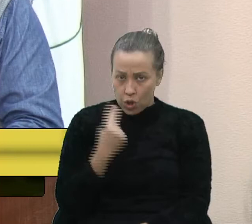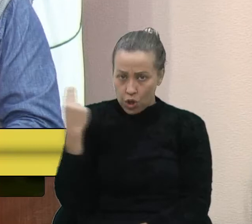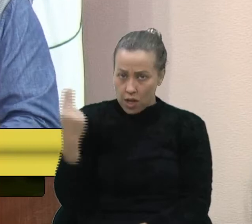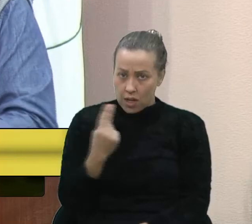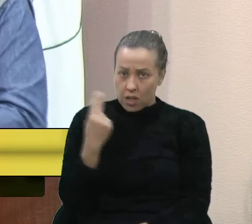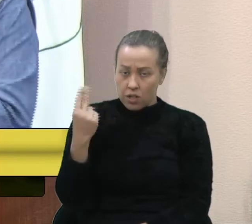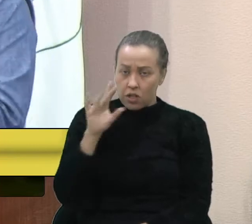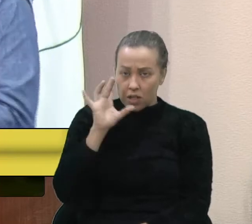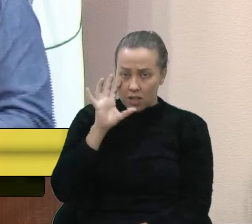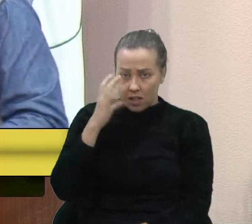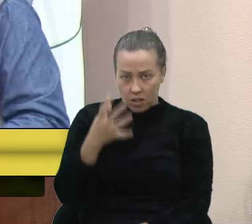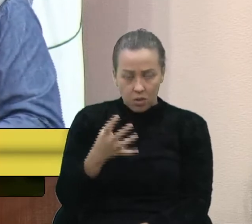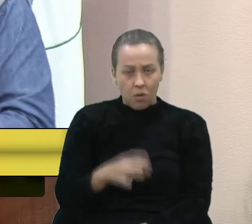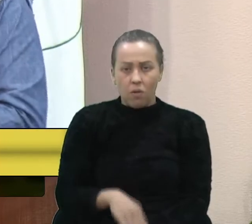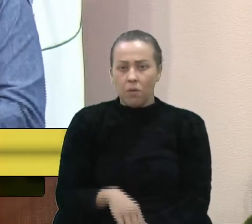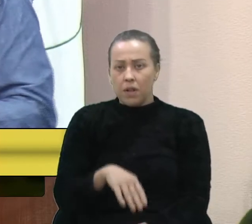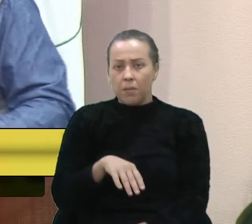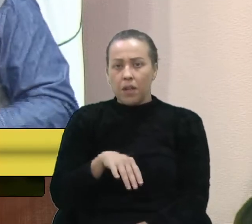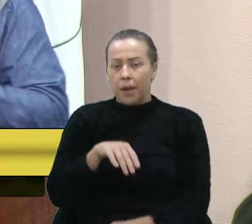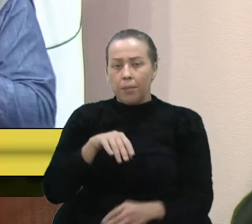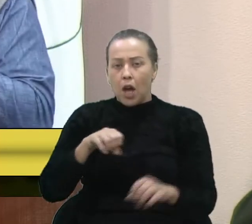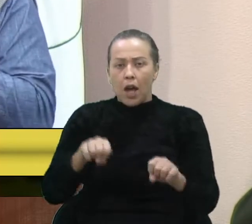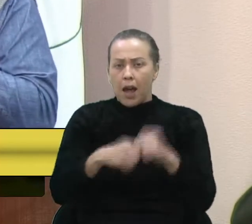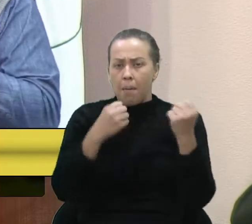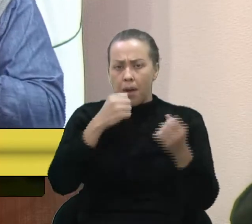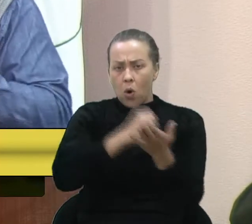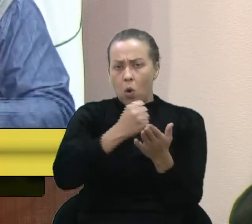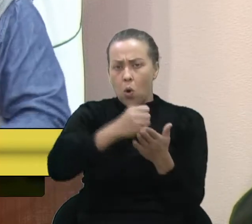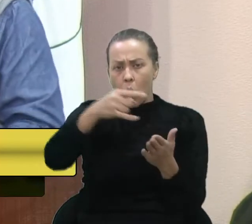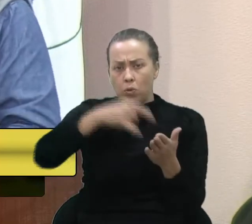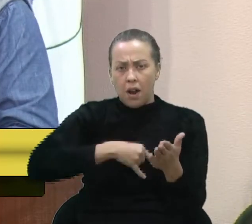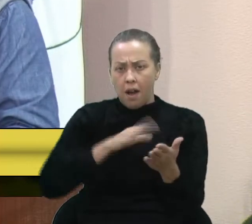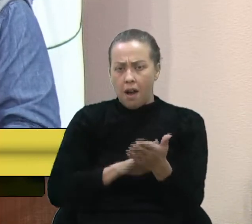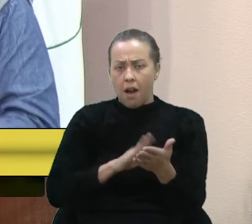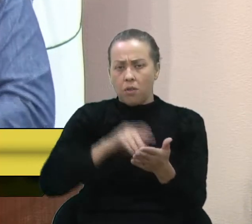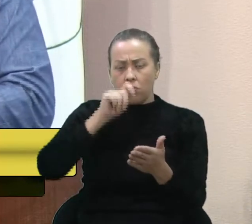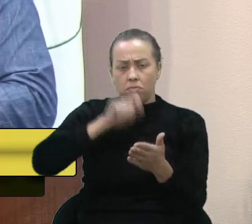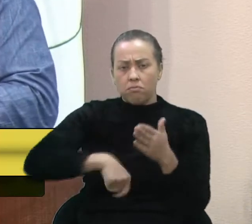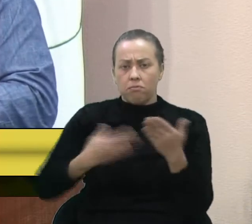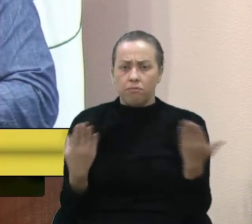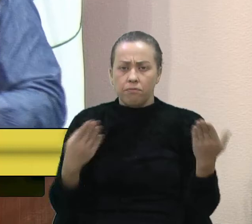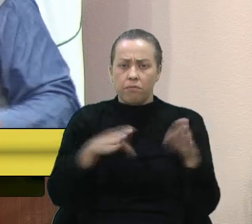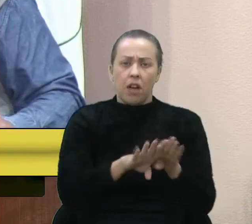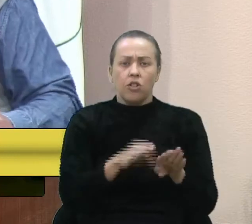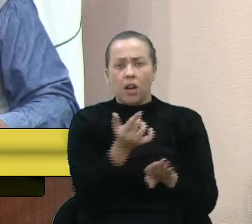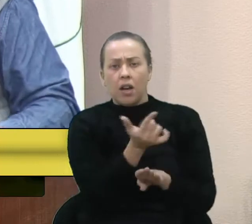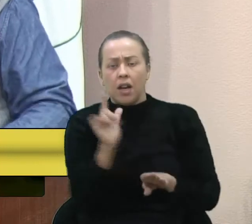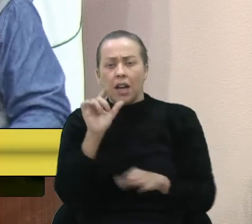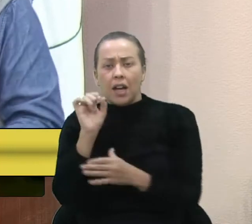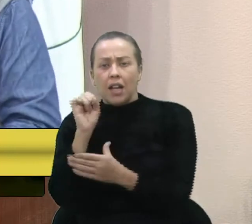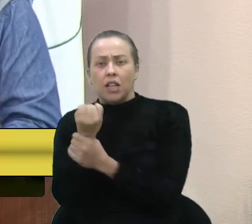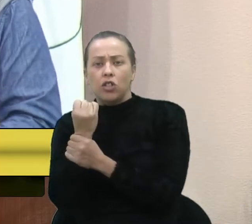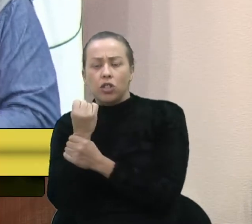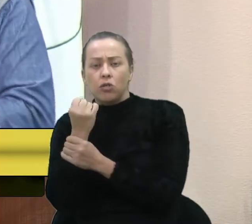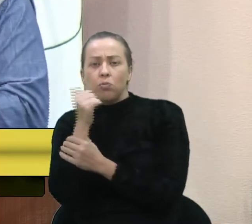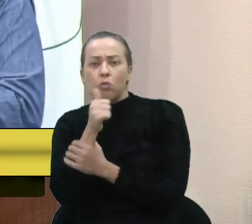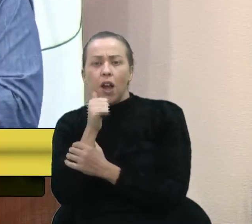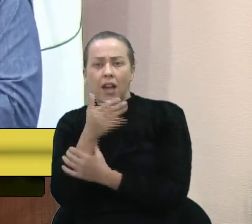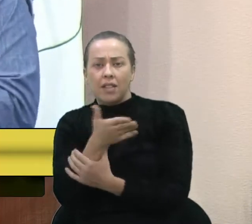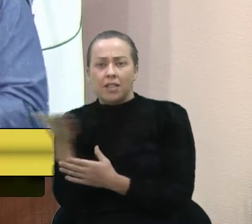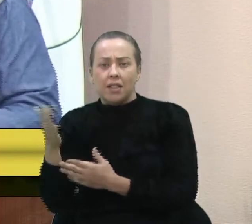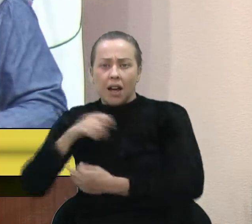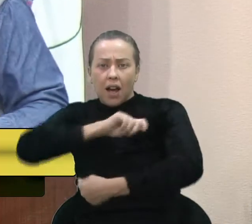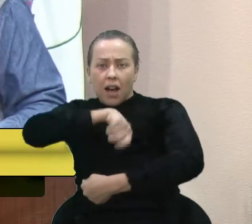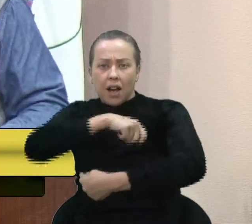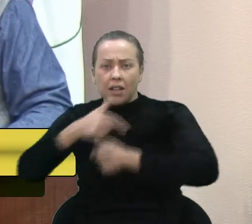se resolva essa questão, rescindindo o contrato, enfim, garantindo o direito das trabalhadoras, que na sua maioria são mulheres, para